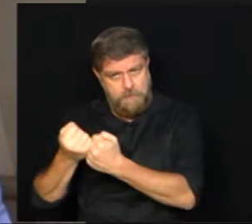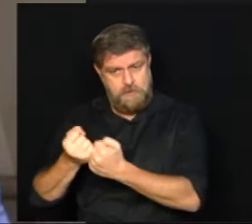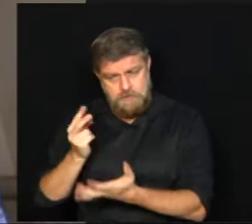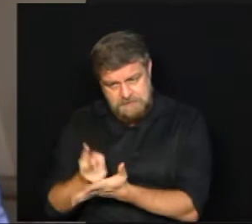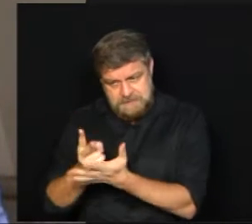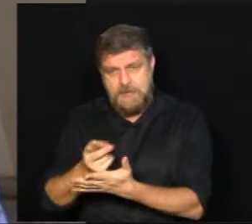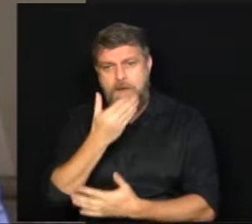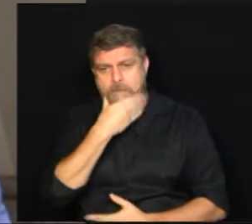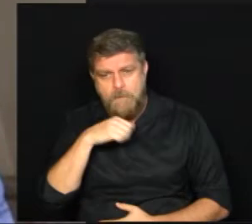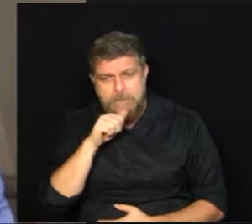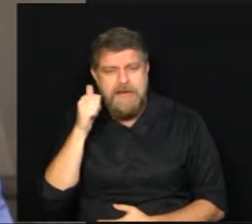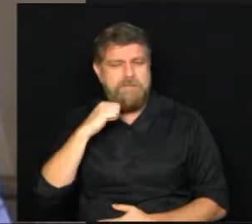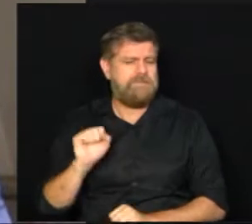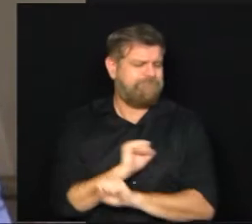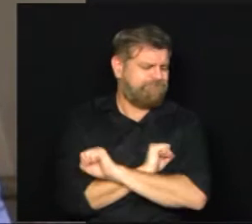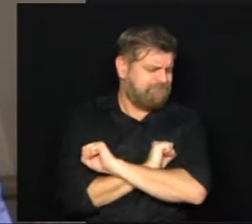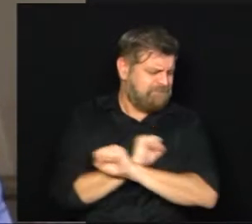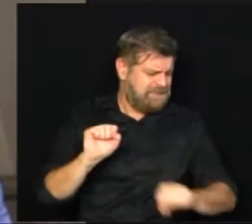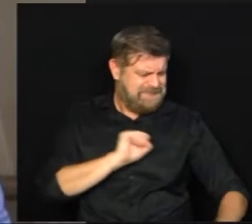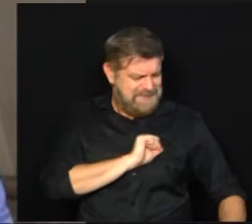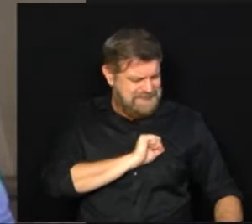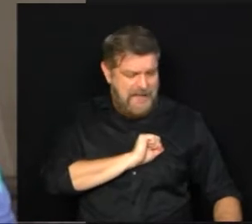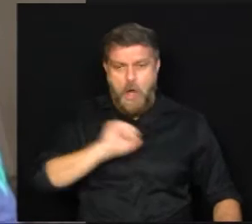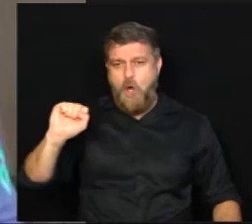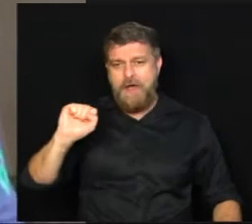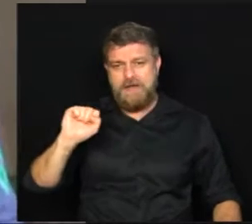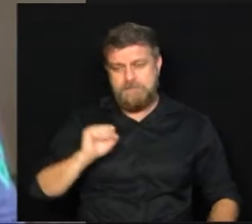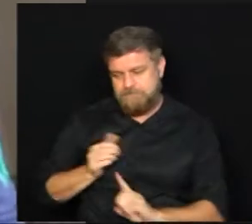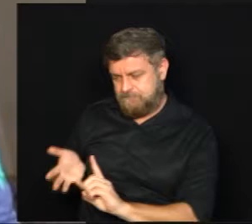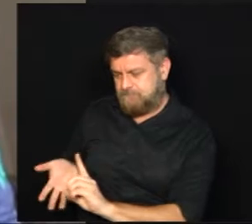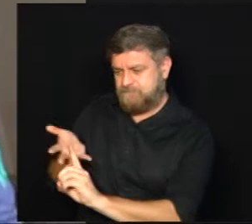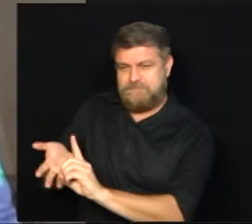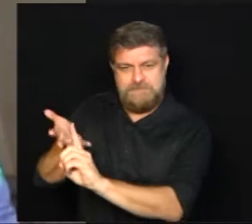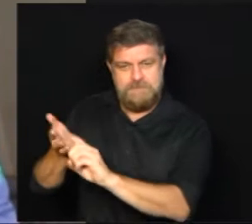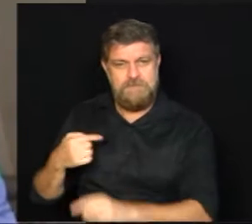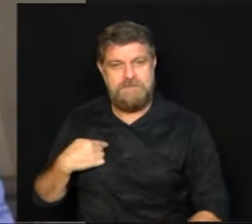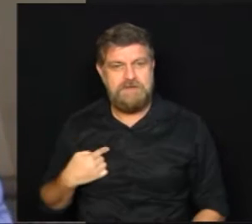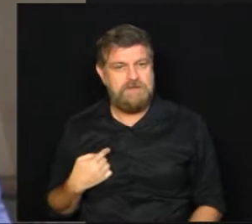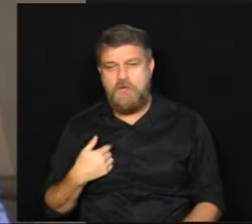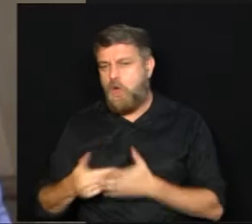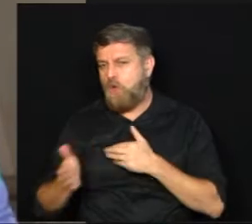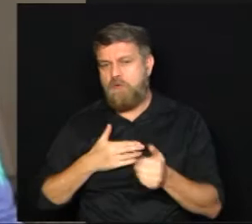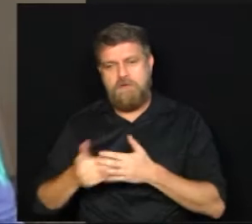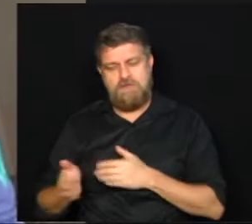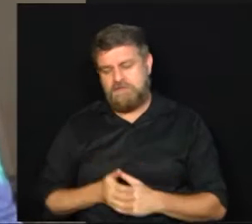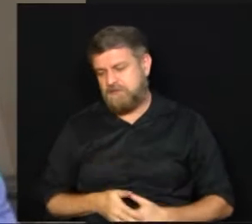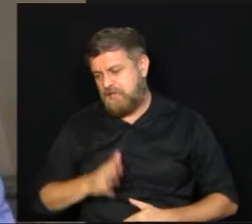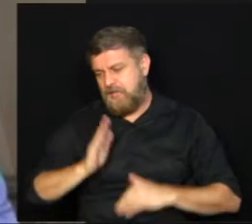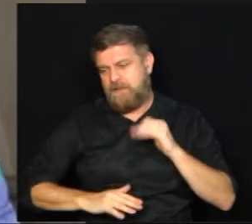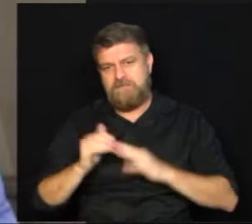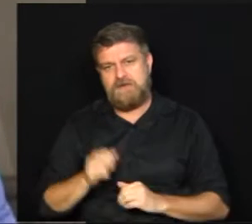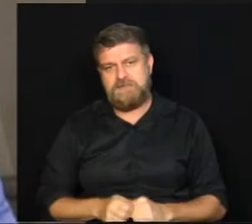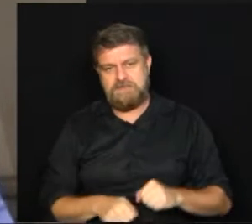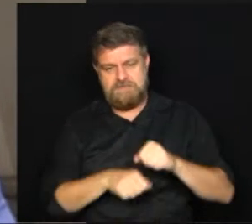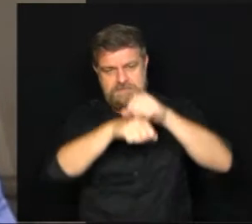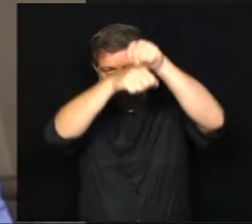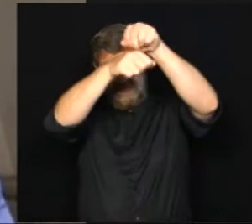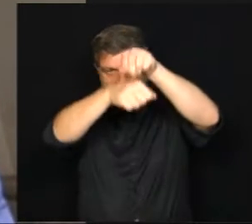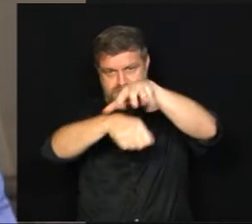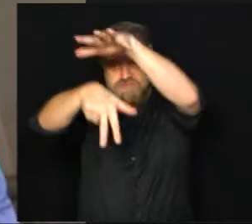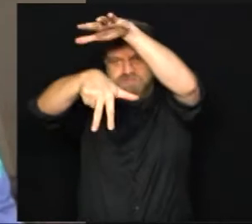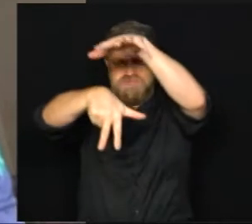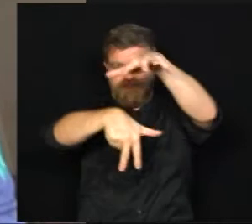mãe são incríveis. Se eu falasse que eu quisesse fazer bungee jump, pular de paraquedas, eles iam me